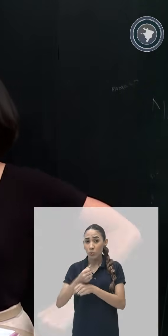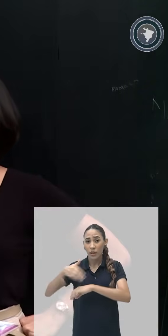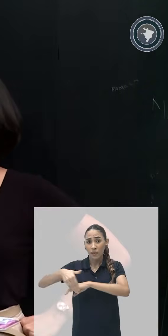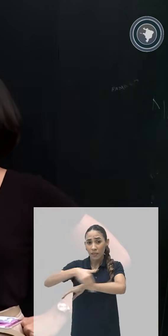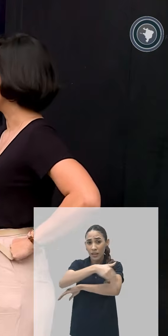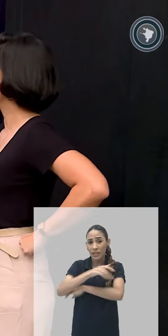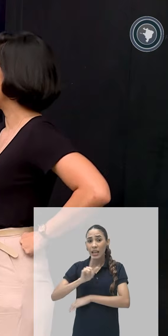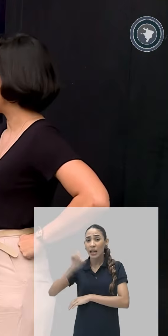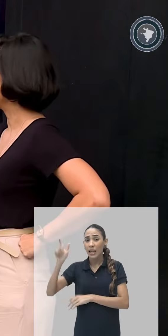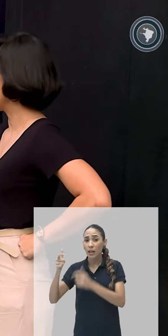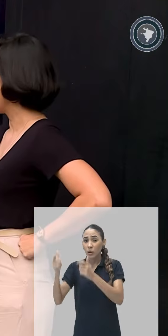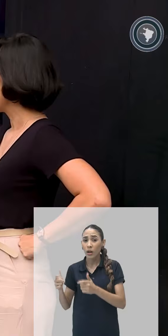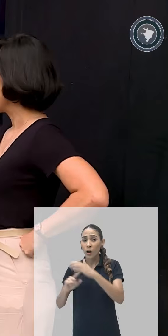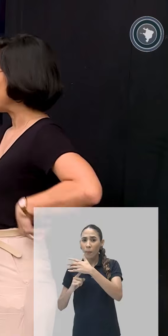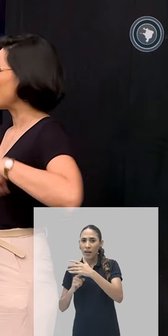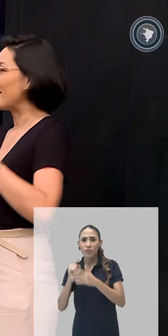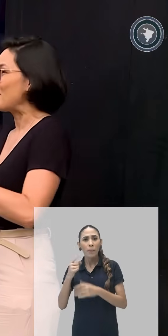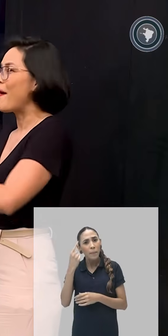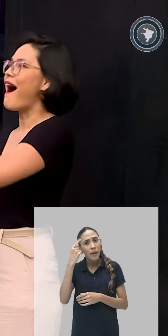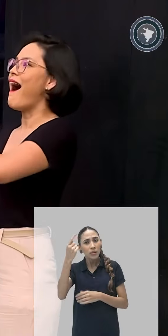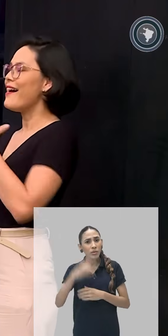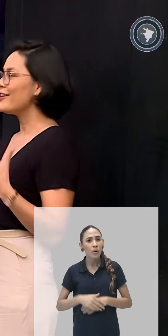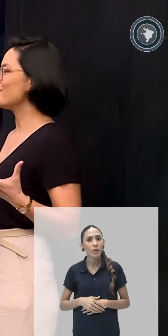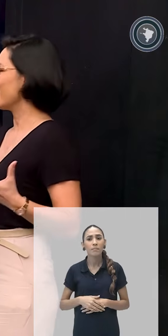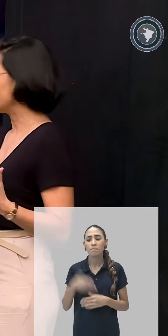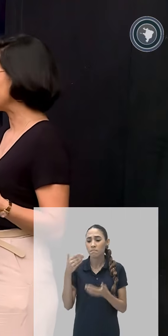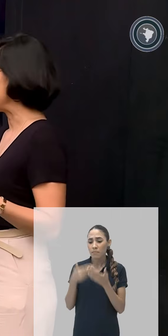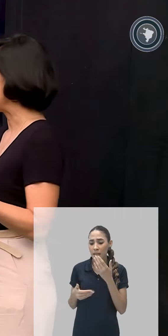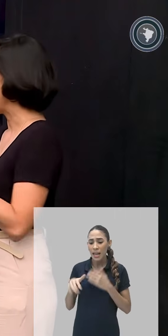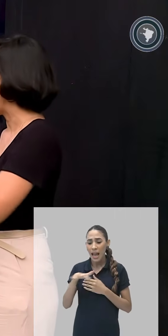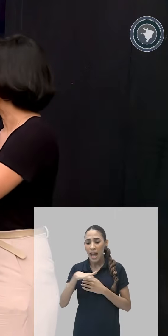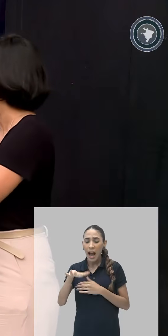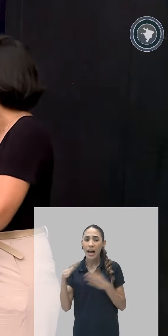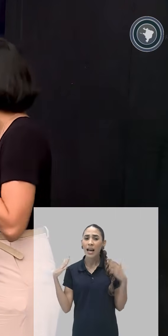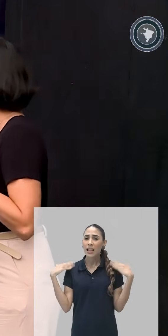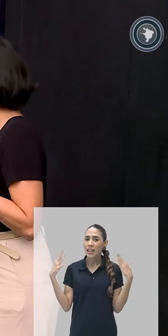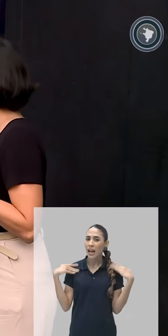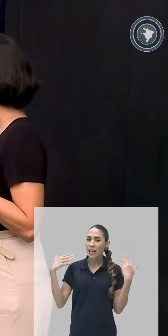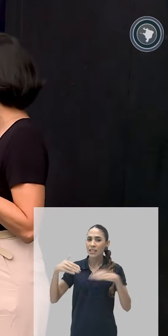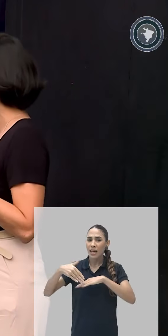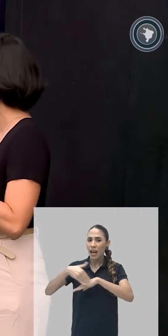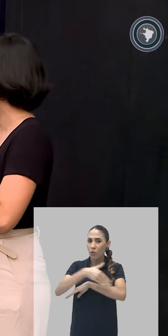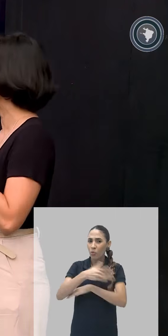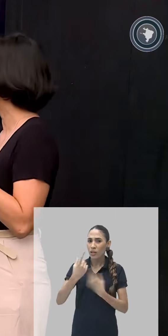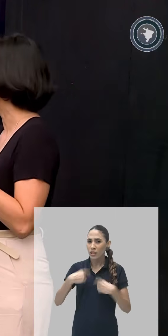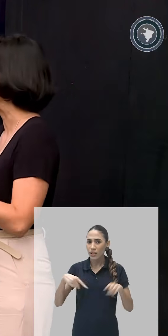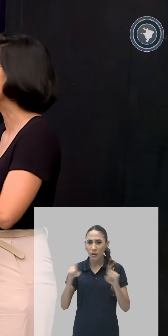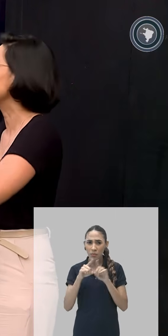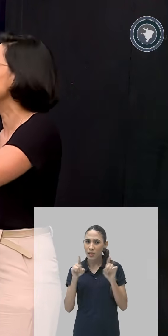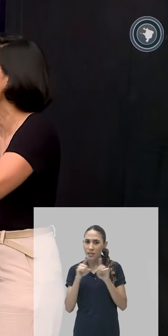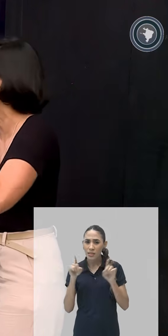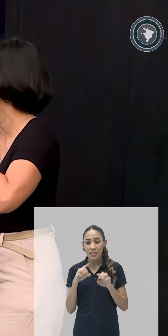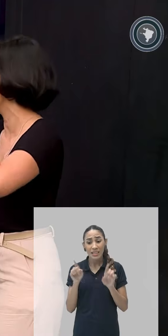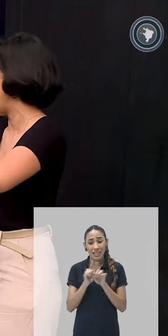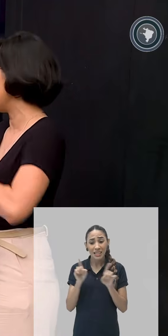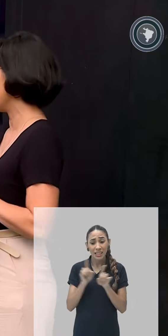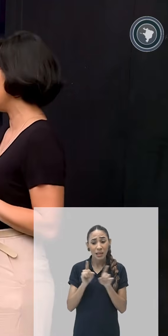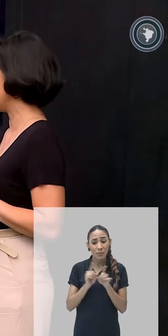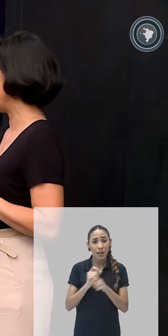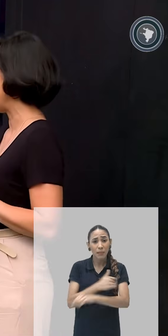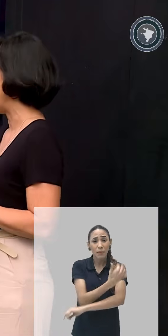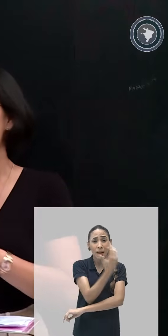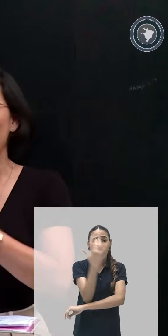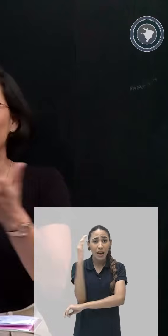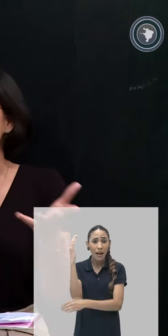lugar da nossa praça. Tu já pensou? A gente perdeu uma área de lazer pra uma rua desnecessária, sem contar o tanto de árvore